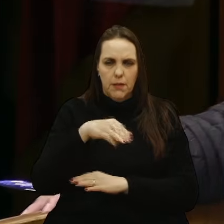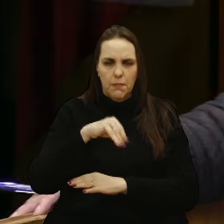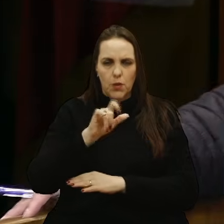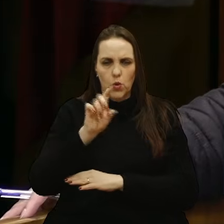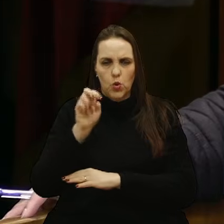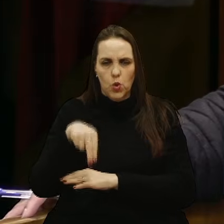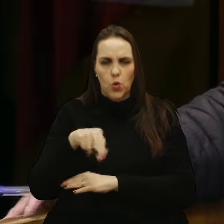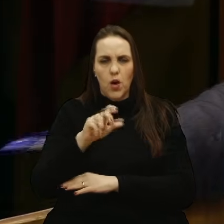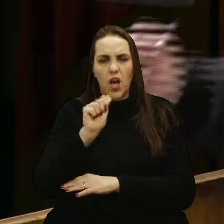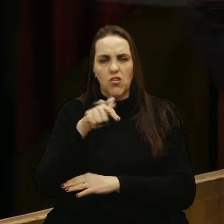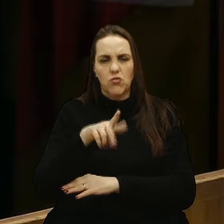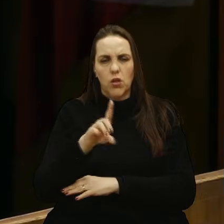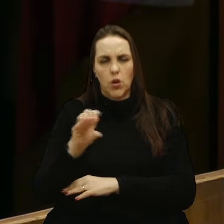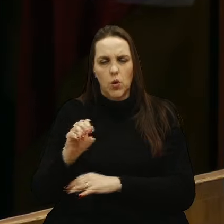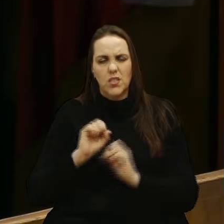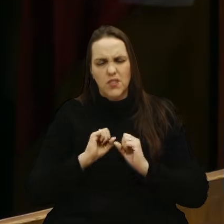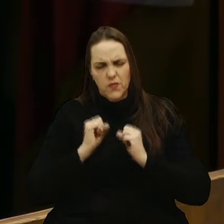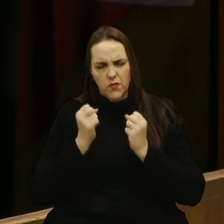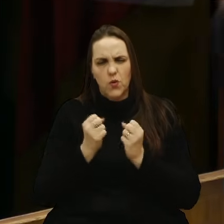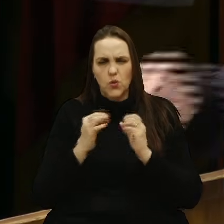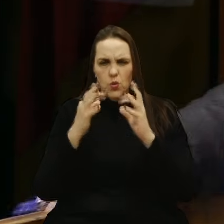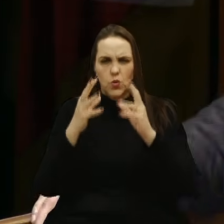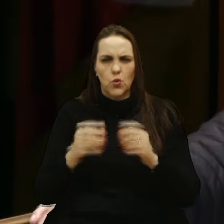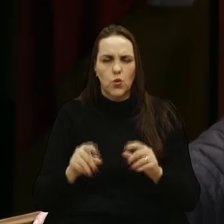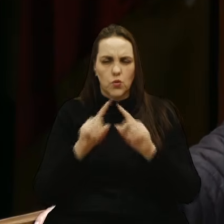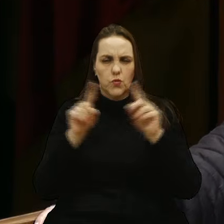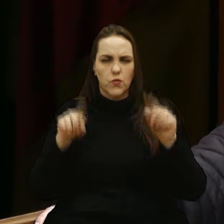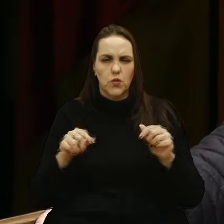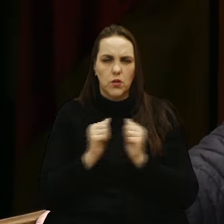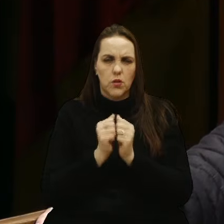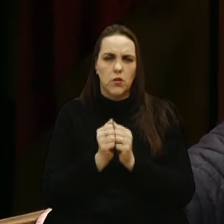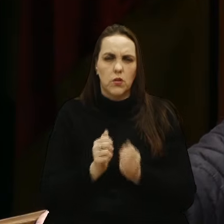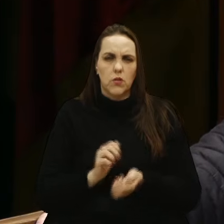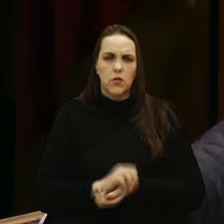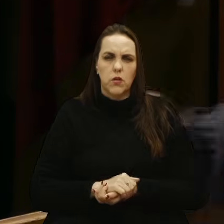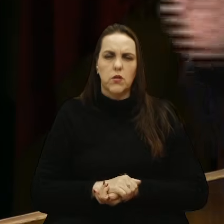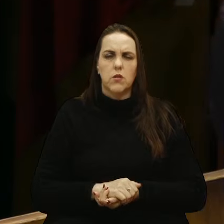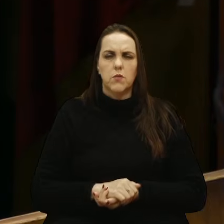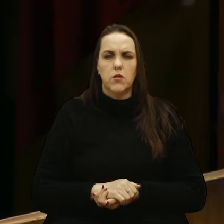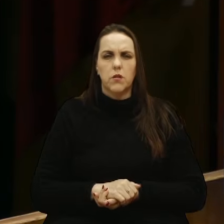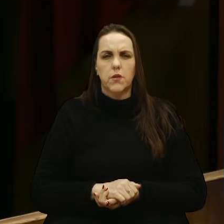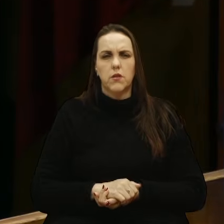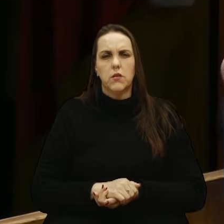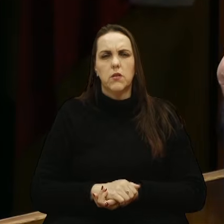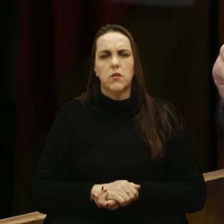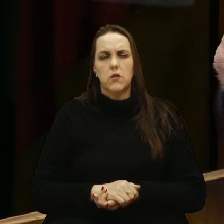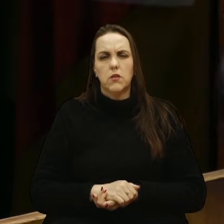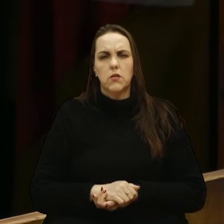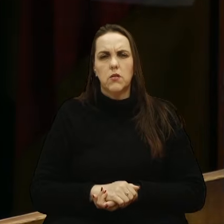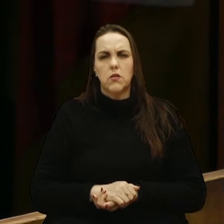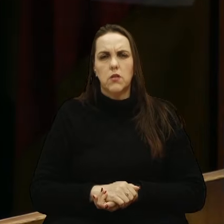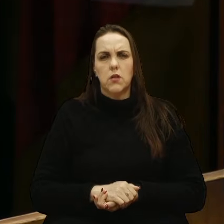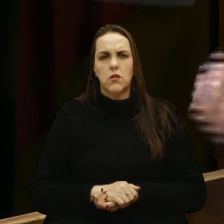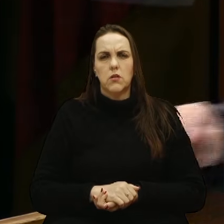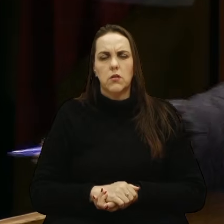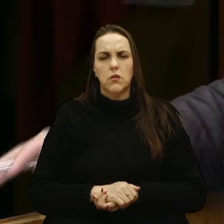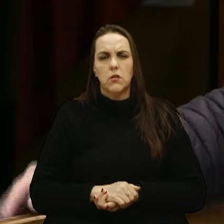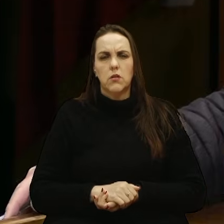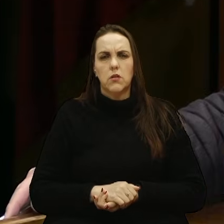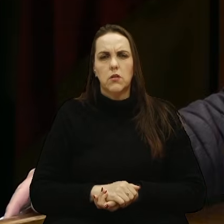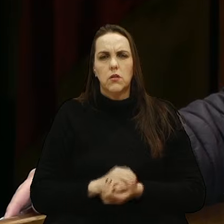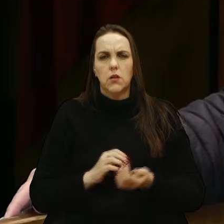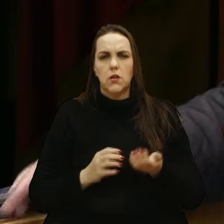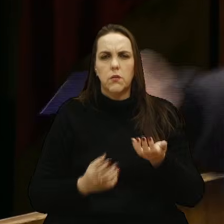esforço que vocês estão fazendo junto com todos os colaboradores. Seja daqueles que estão lá na